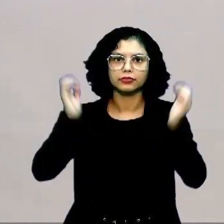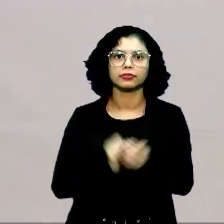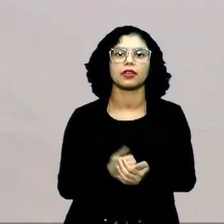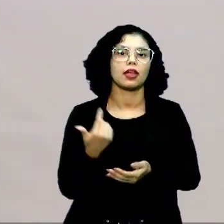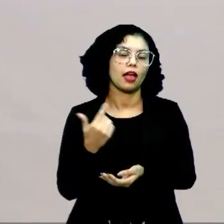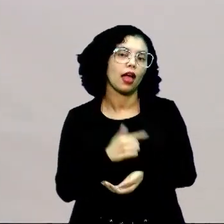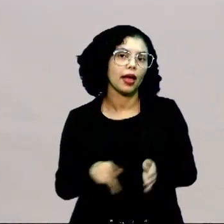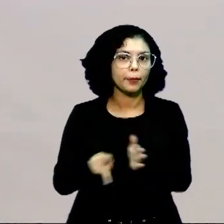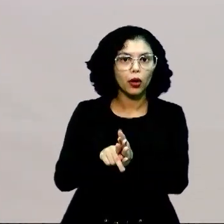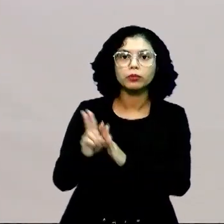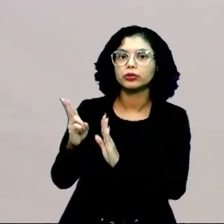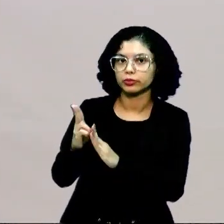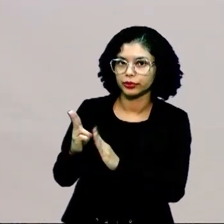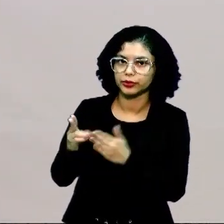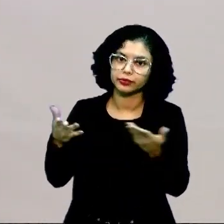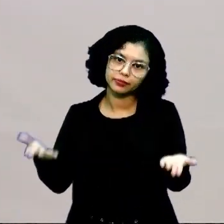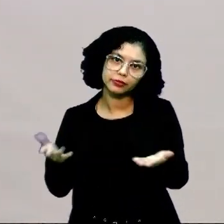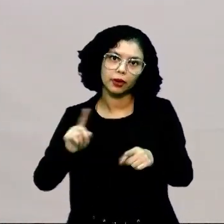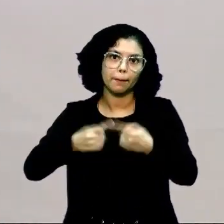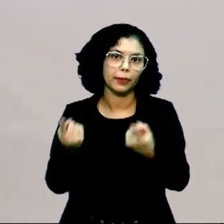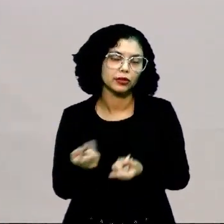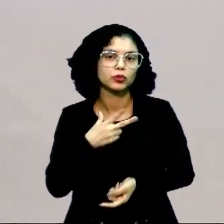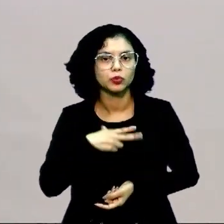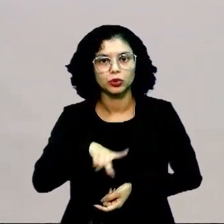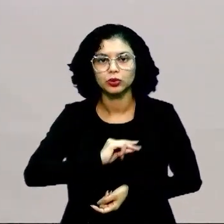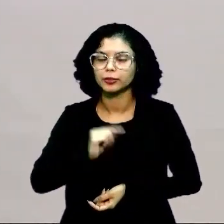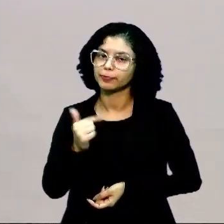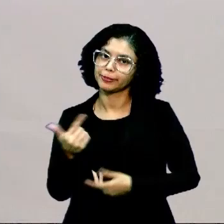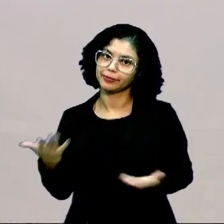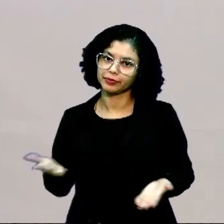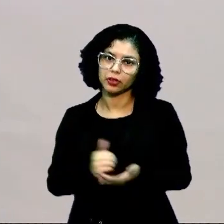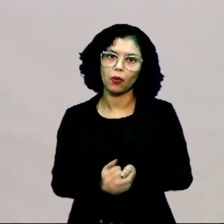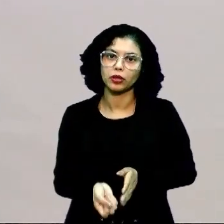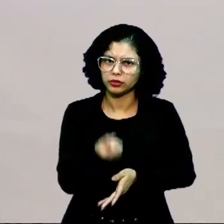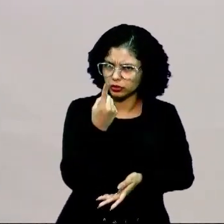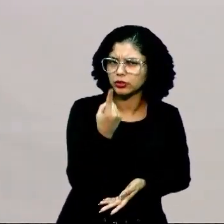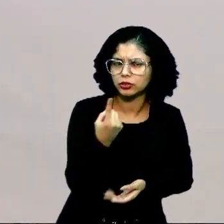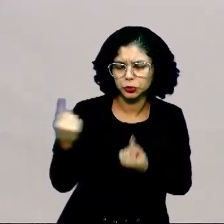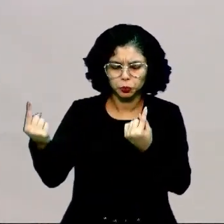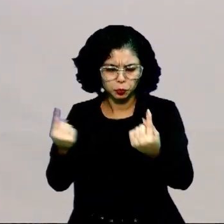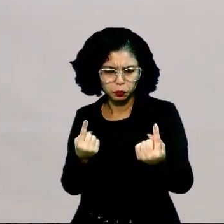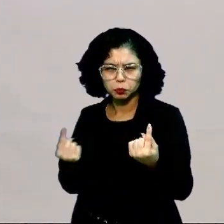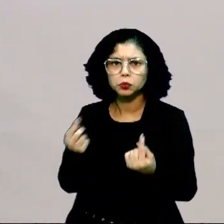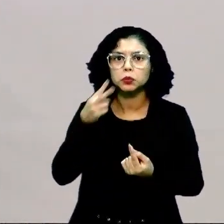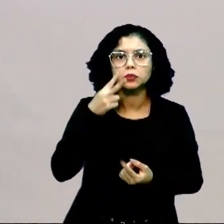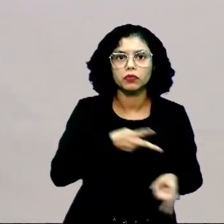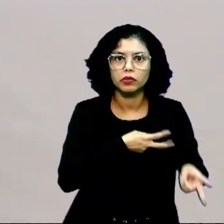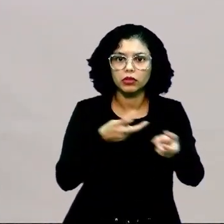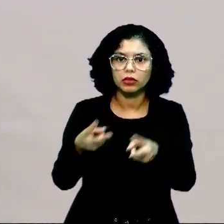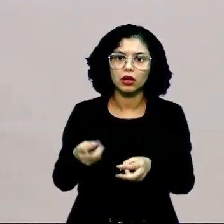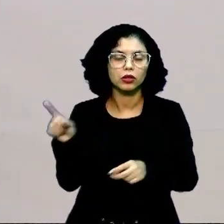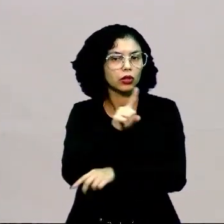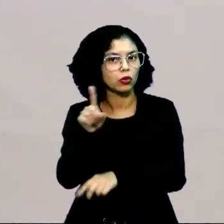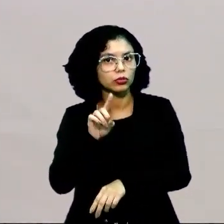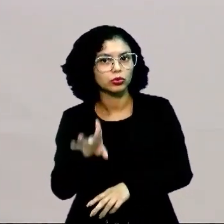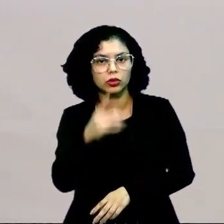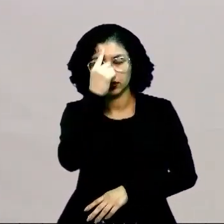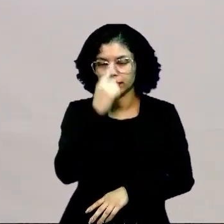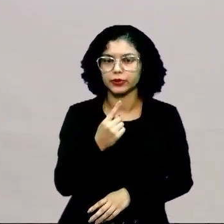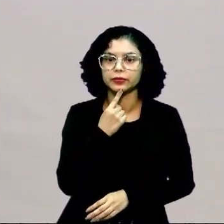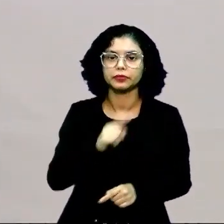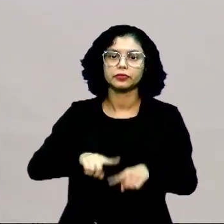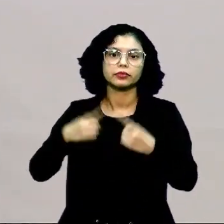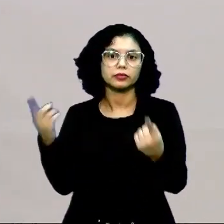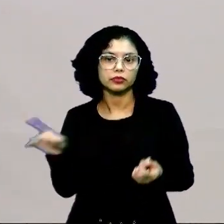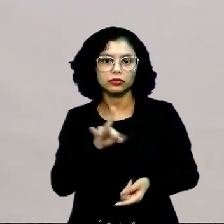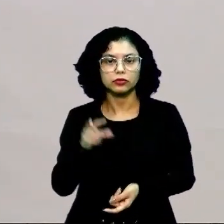ela acaba retratando. Então isso aqui é o etnocentrismo, que a gente percebe não só nessa imagem,